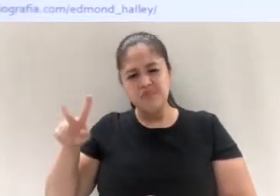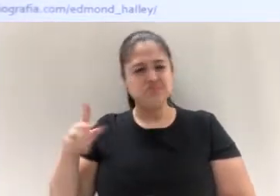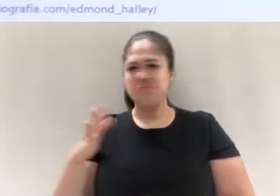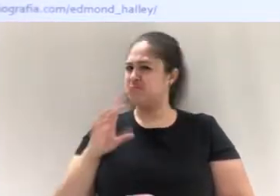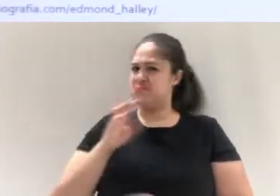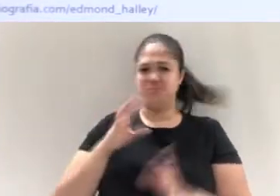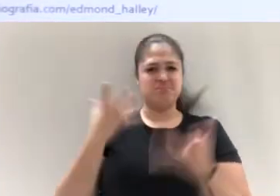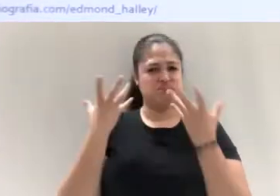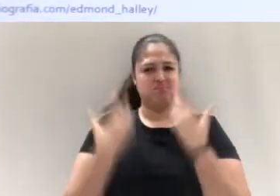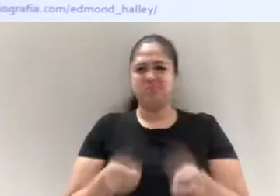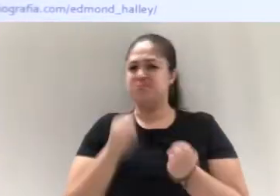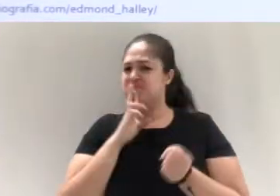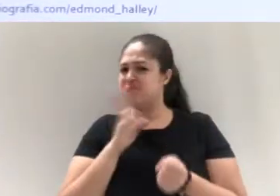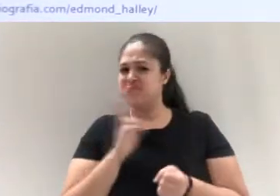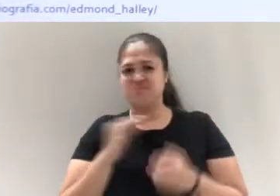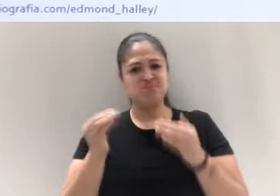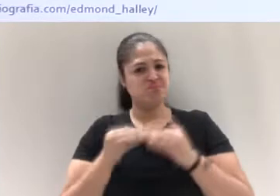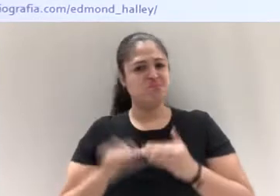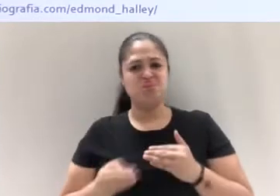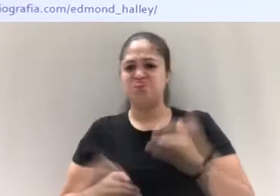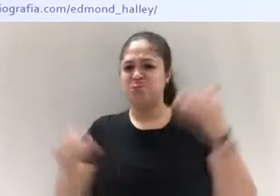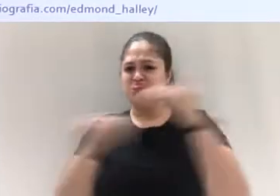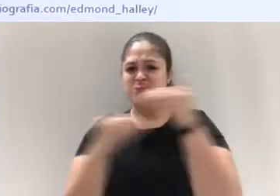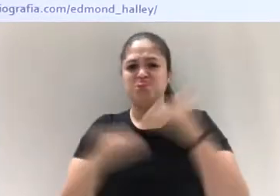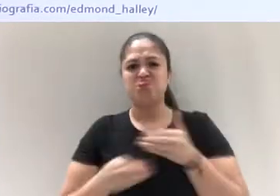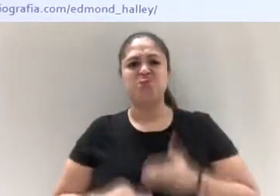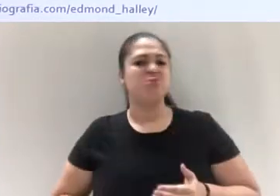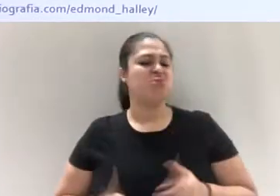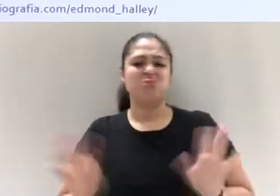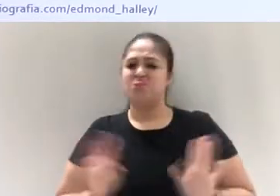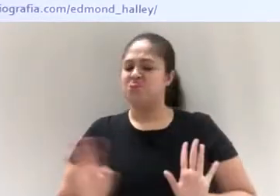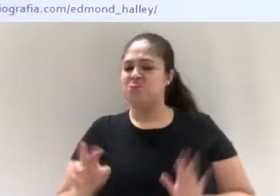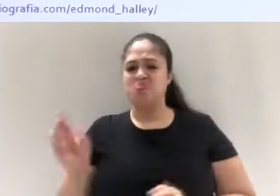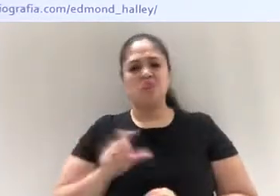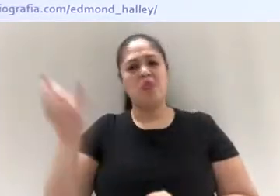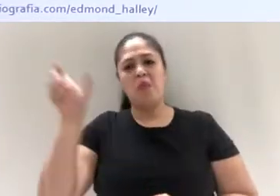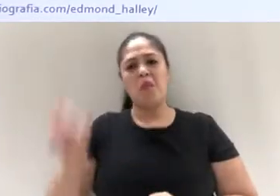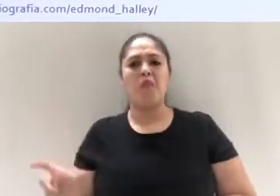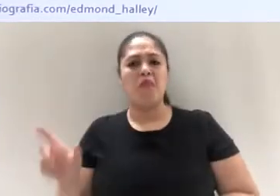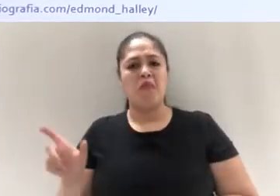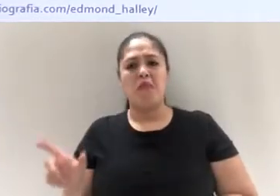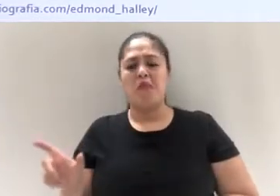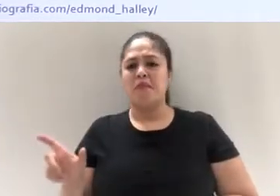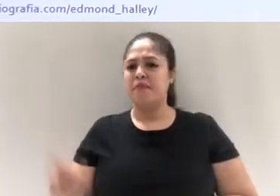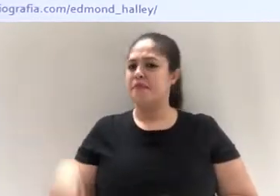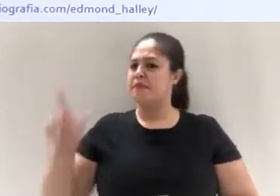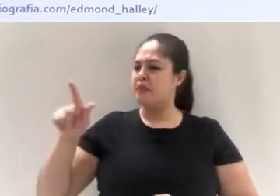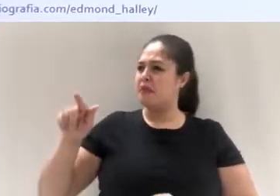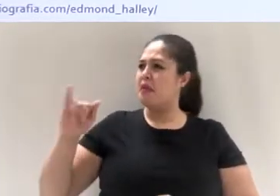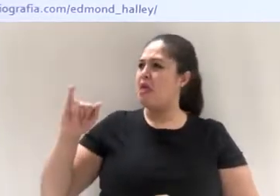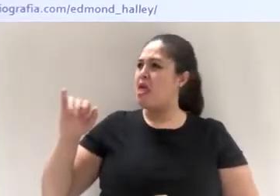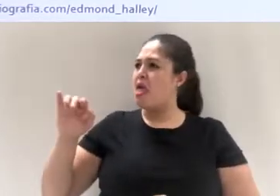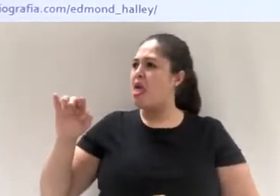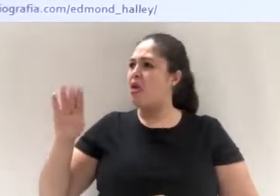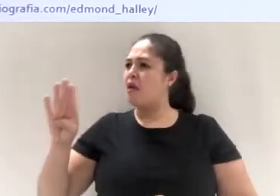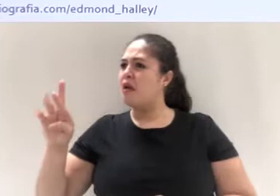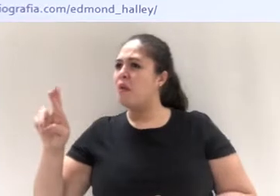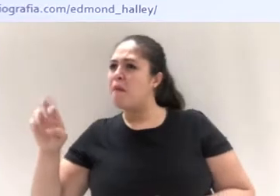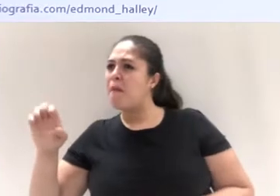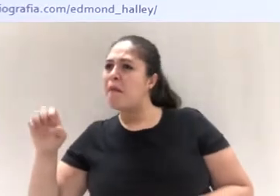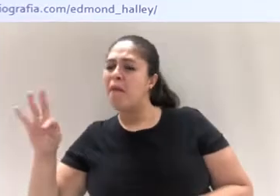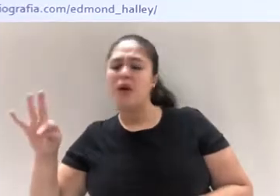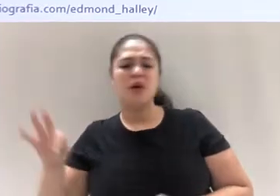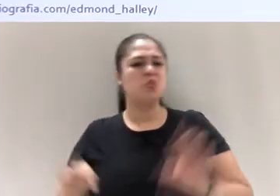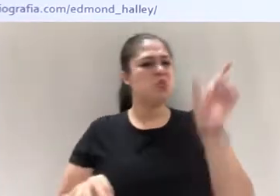discordava de ambos. Para ele, nem Gilbert nem Descartes